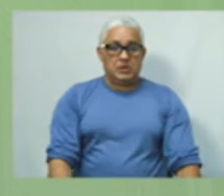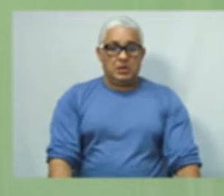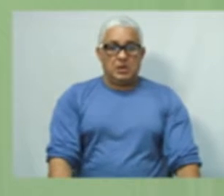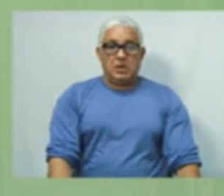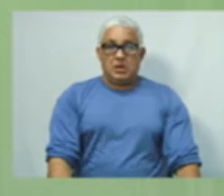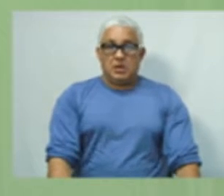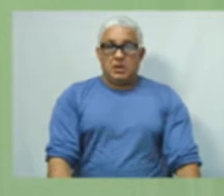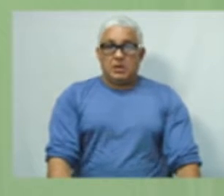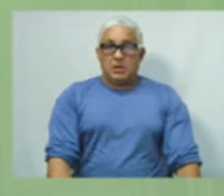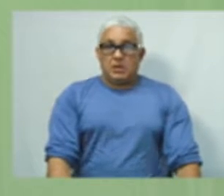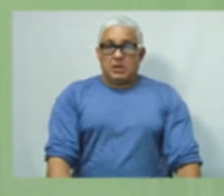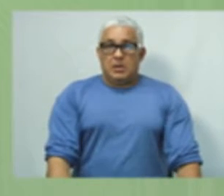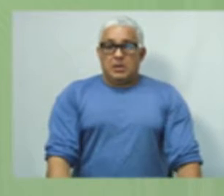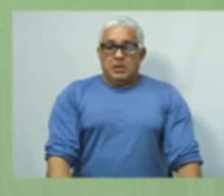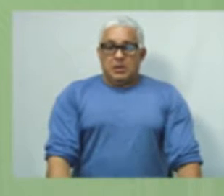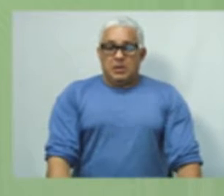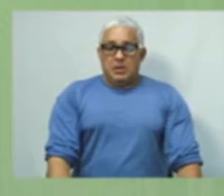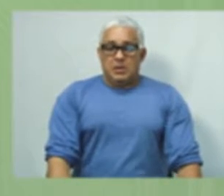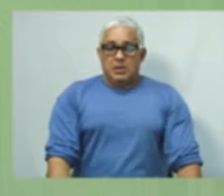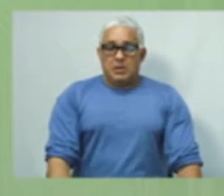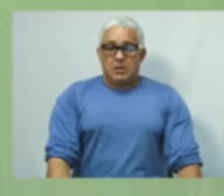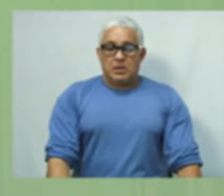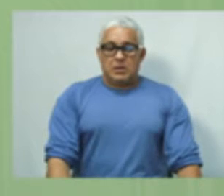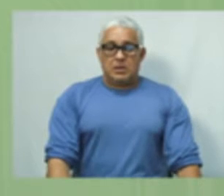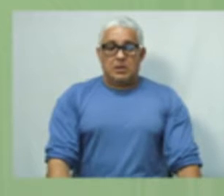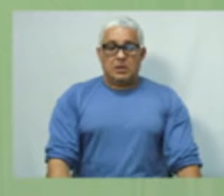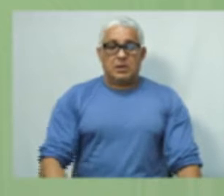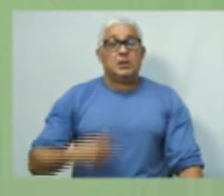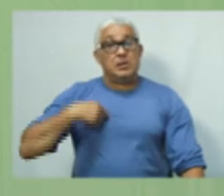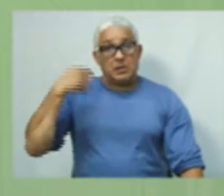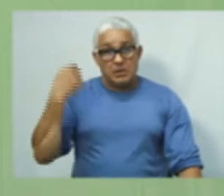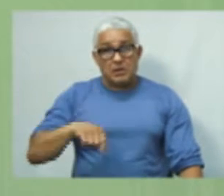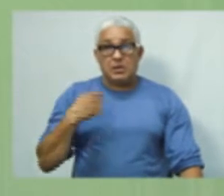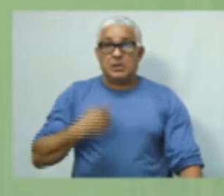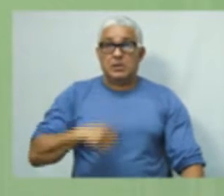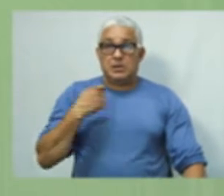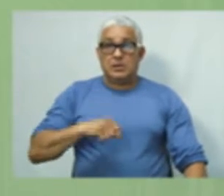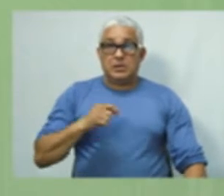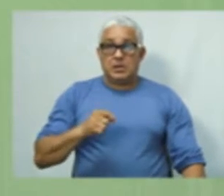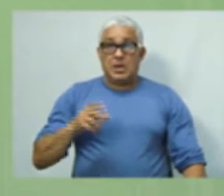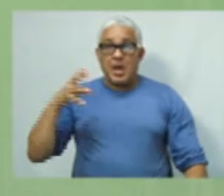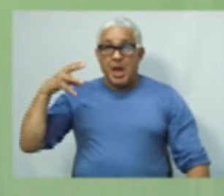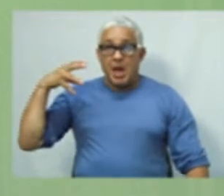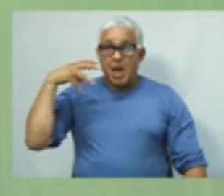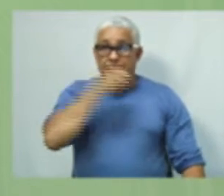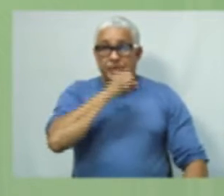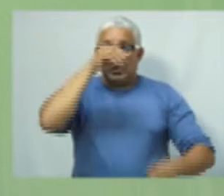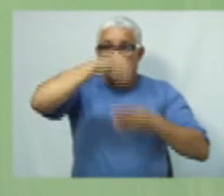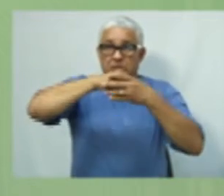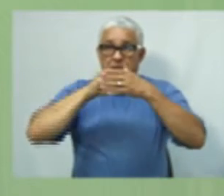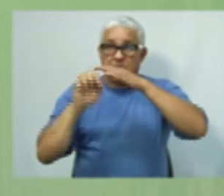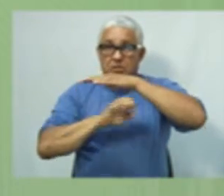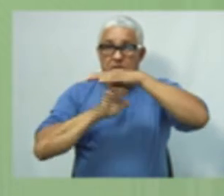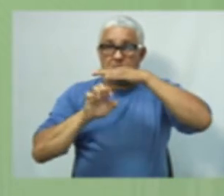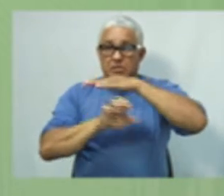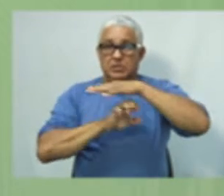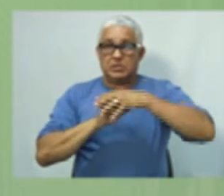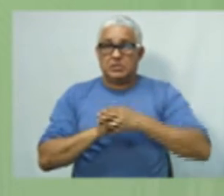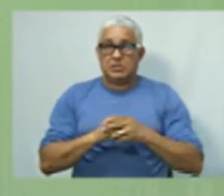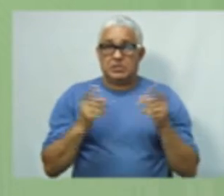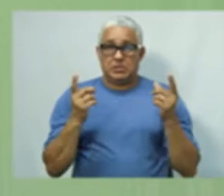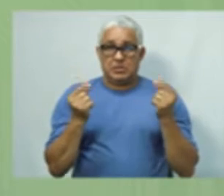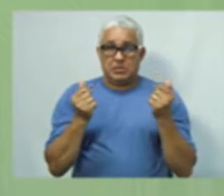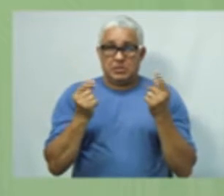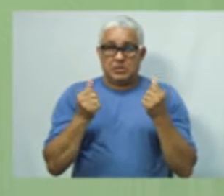Ou seja, ele é ali, é o que eu preciso para ter de curto prazo dentro da empresa, né, pessoal? O